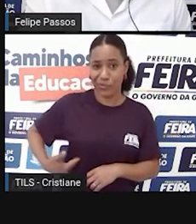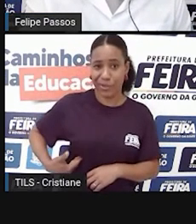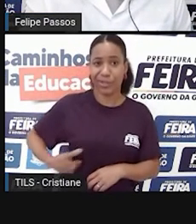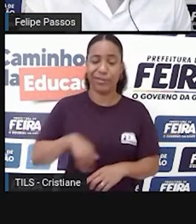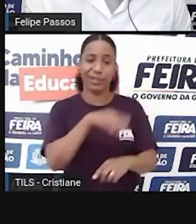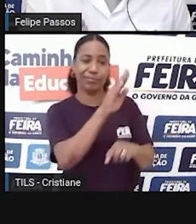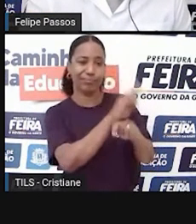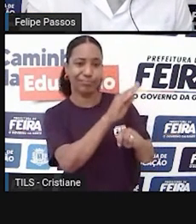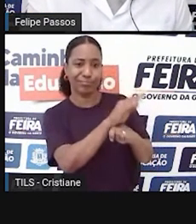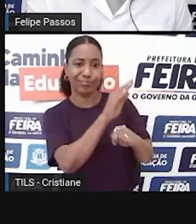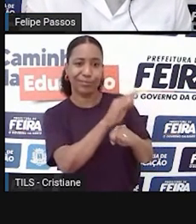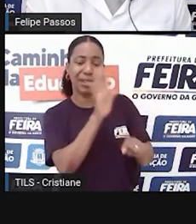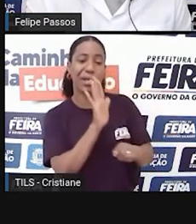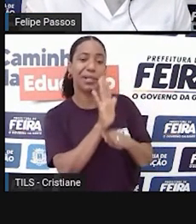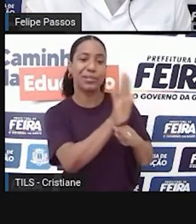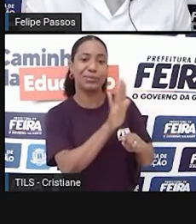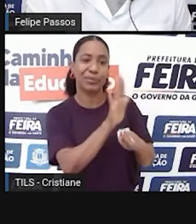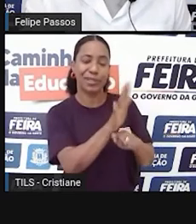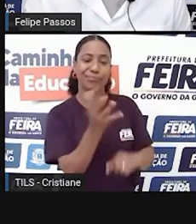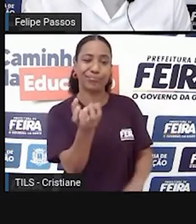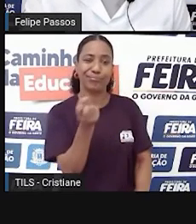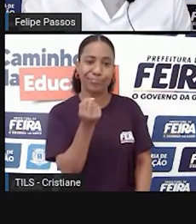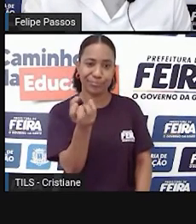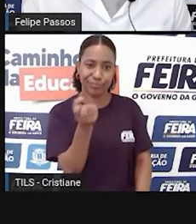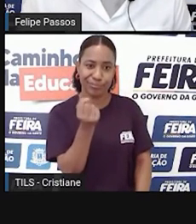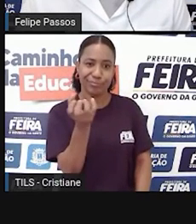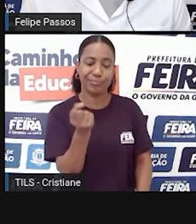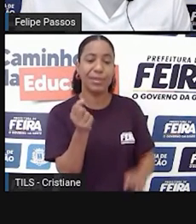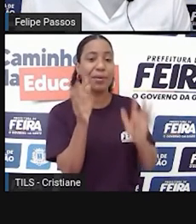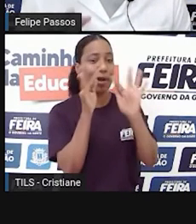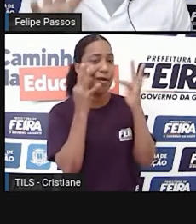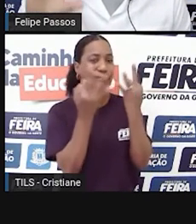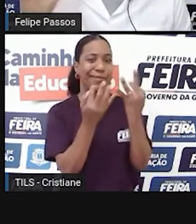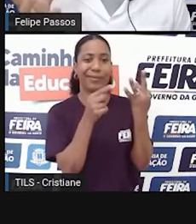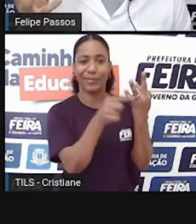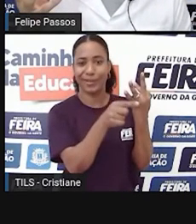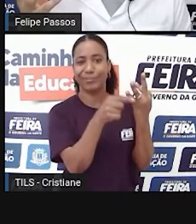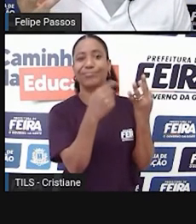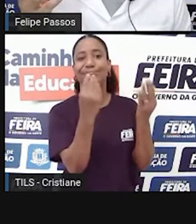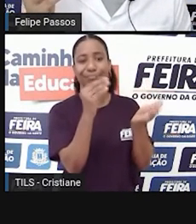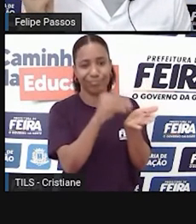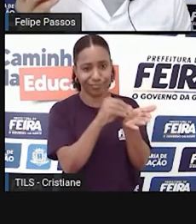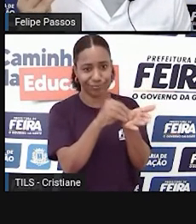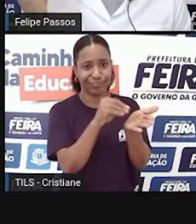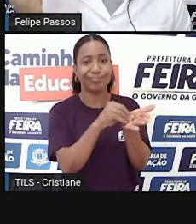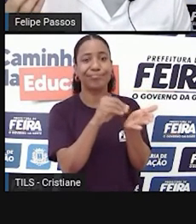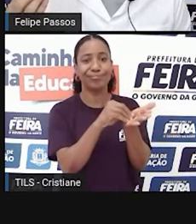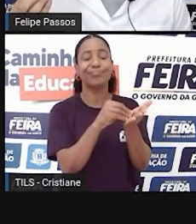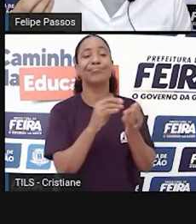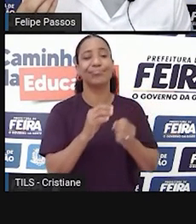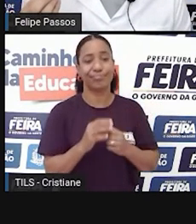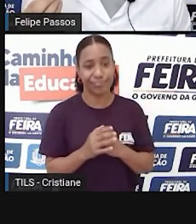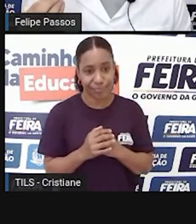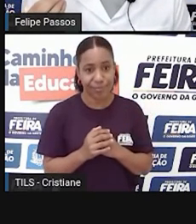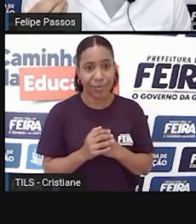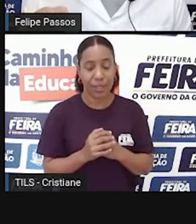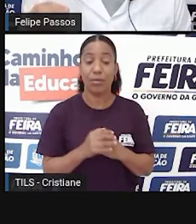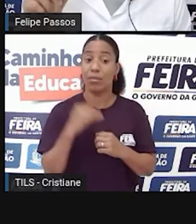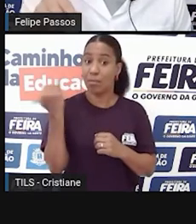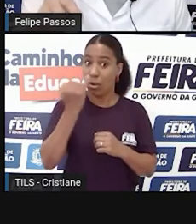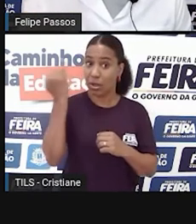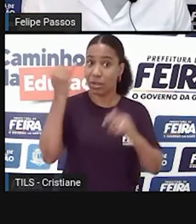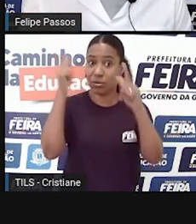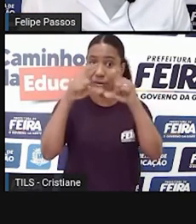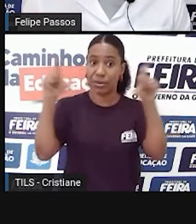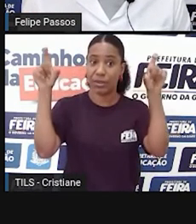ajudar essa pessoa, para ajudar essa família que se formou sem planejamento. Então, assim, só para você ver como é importante discutir esse tema.